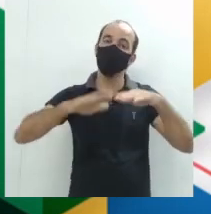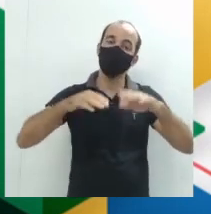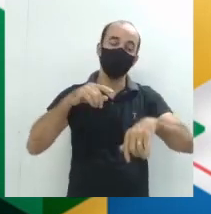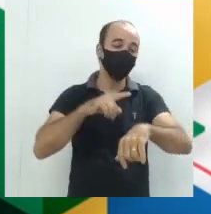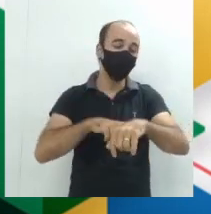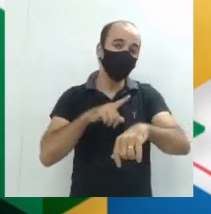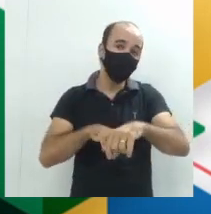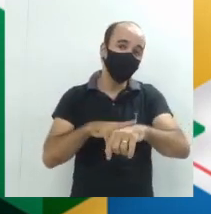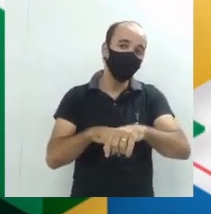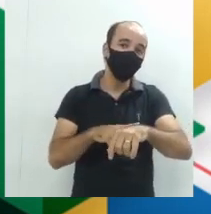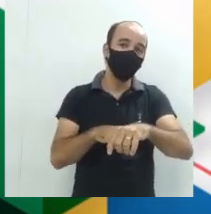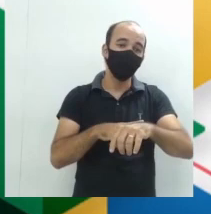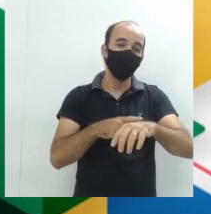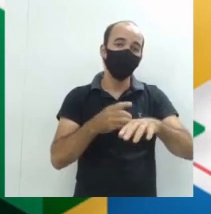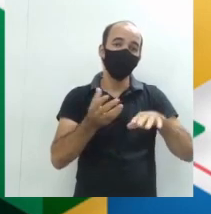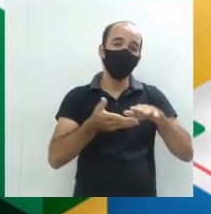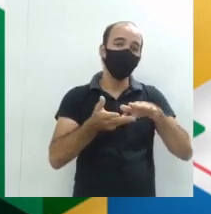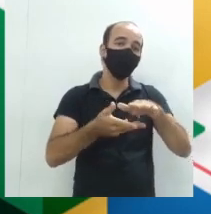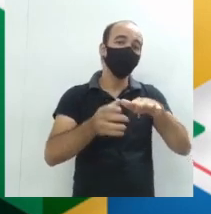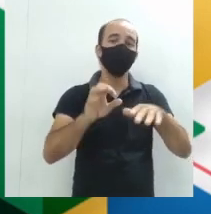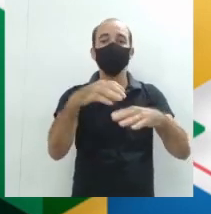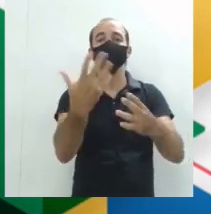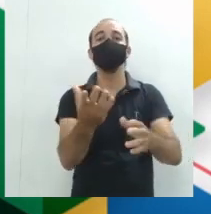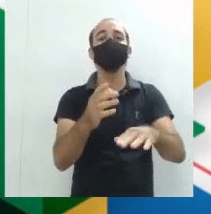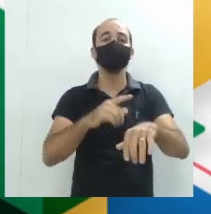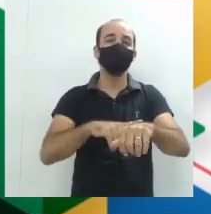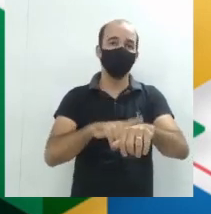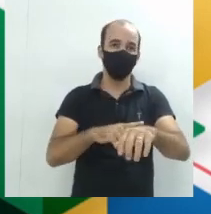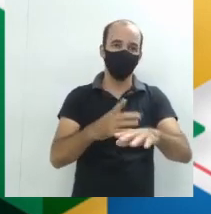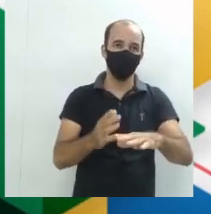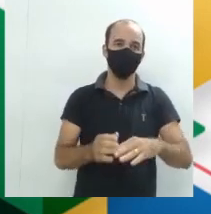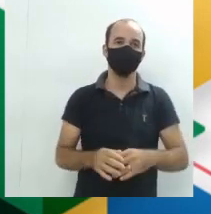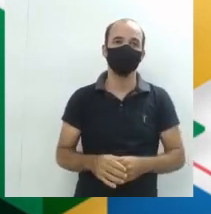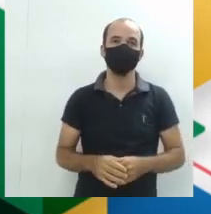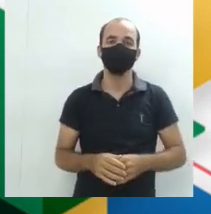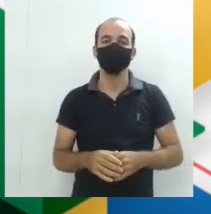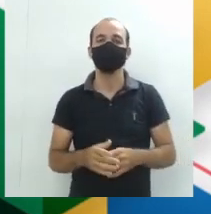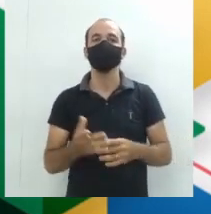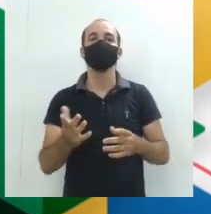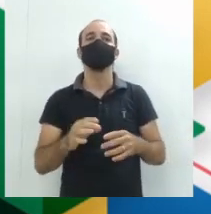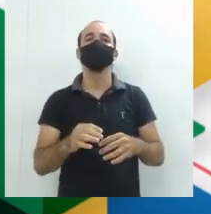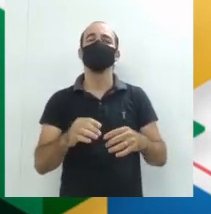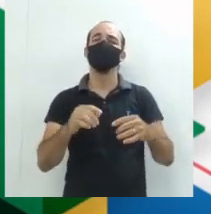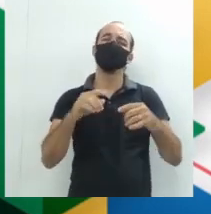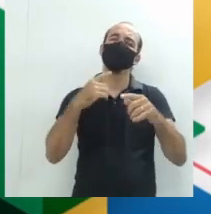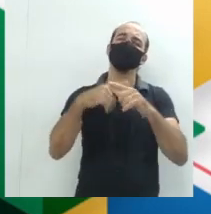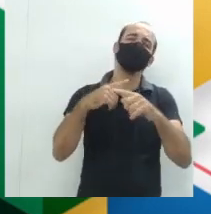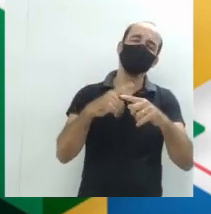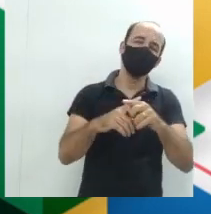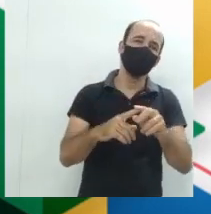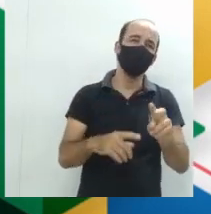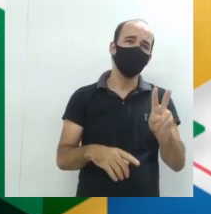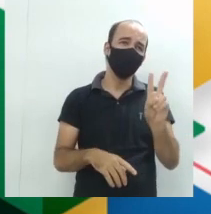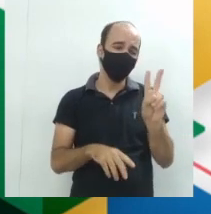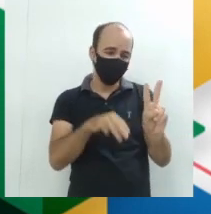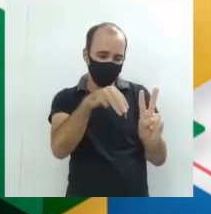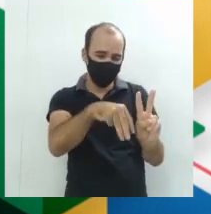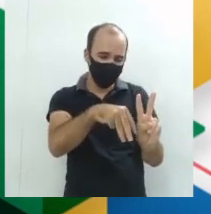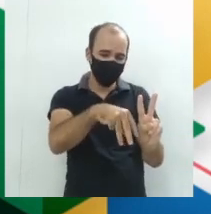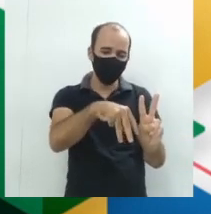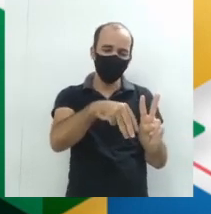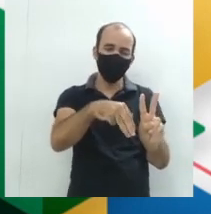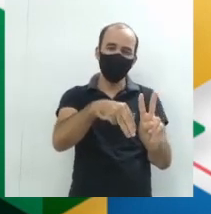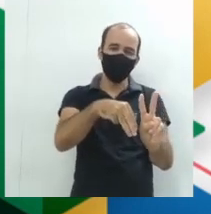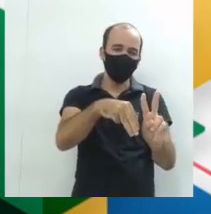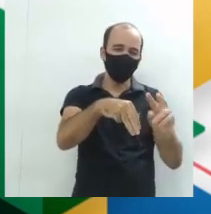que não quer calar. Ei, professor, por que nessa fórmula tem flechinha em tudo, só não tem flechinha no